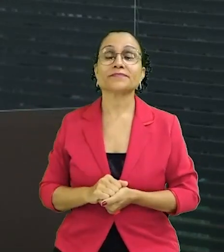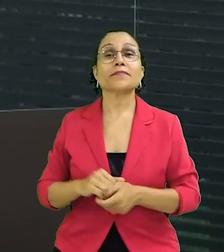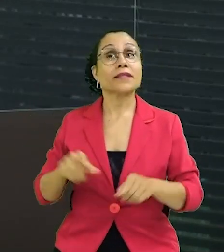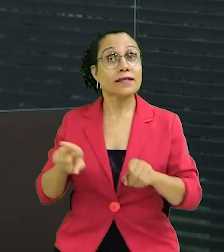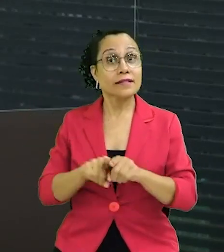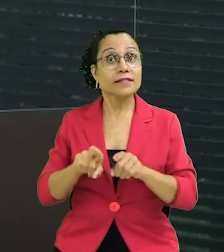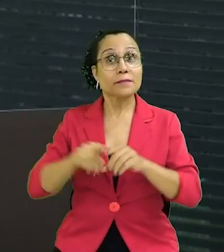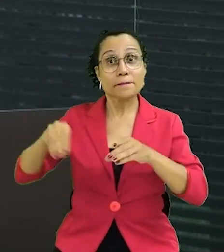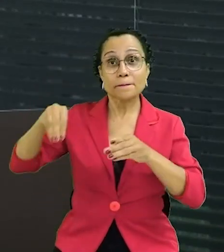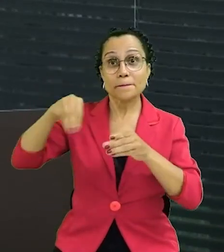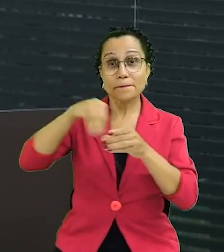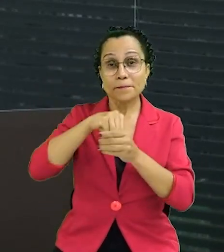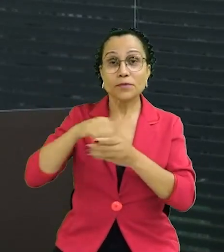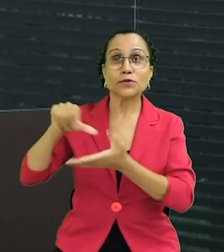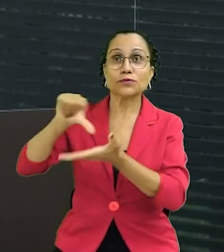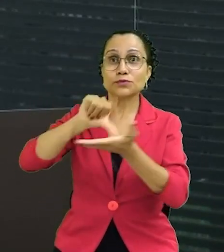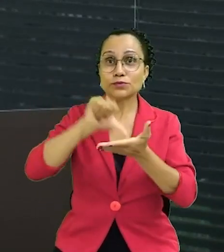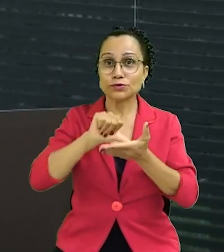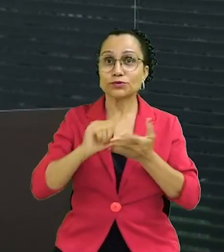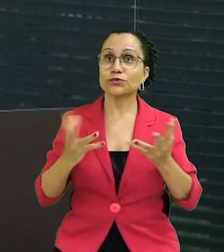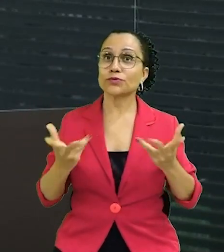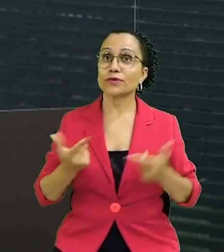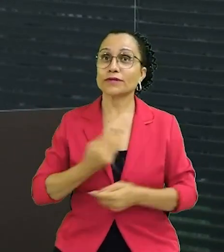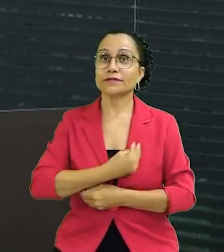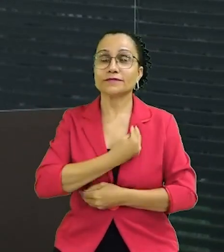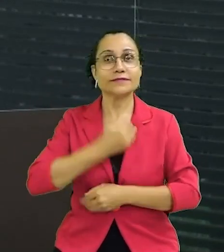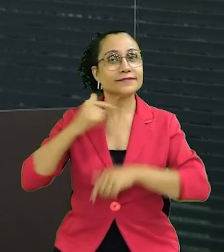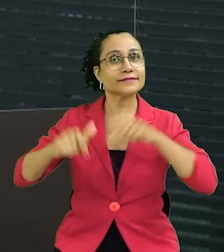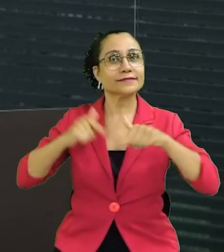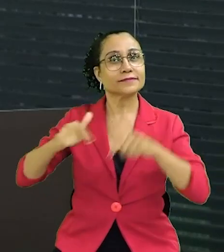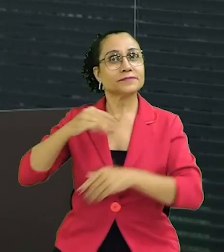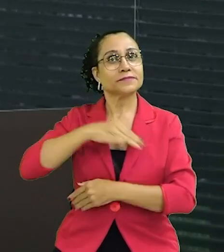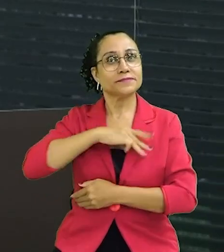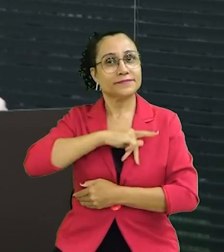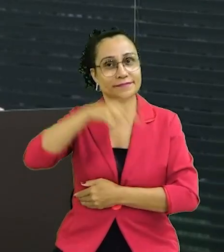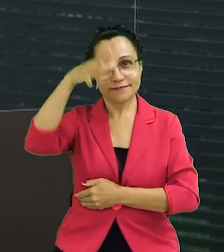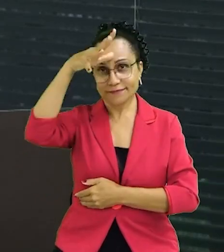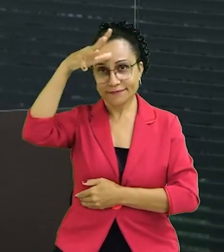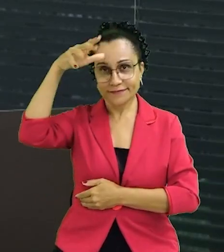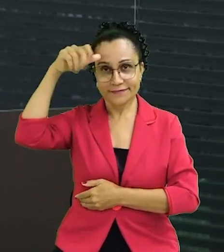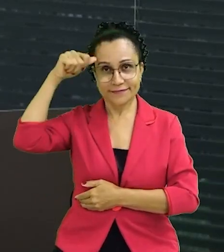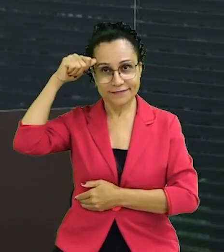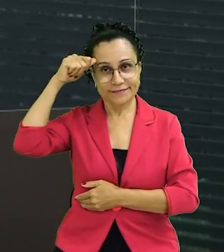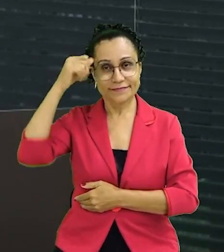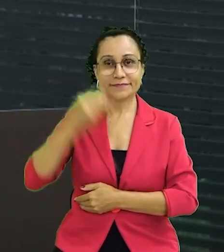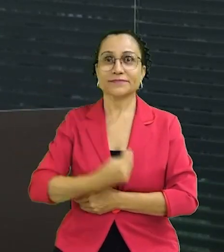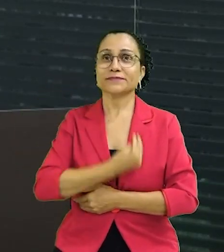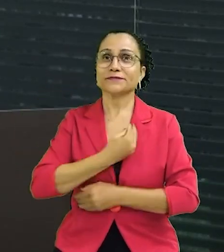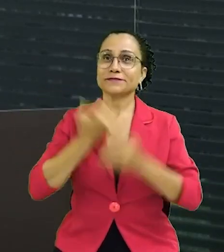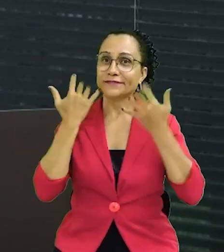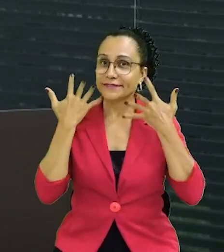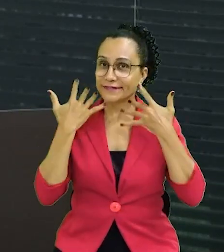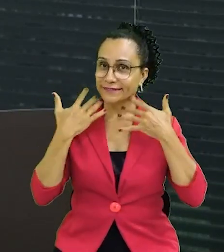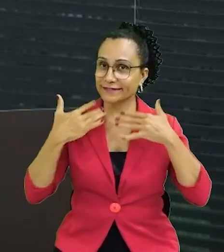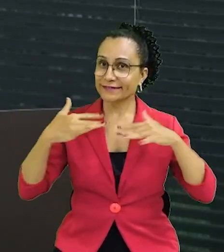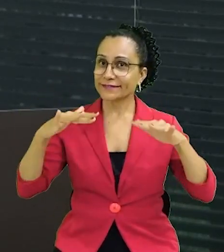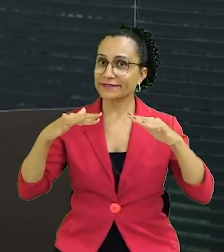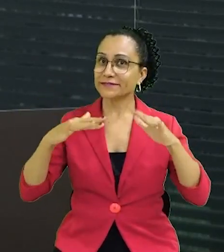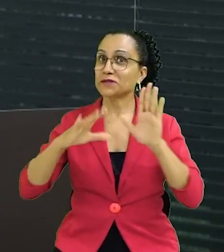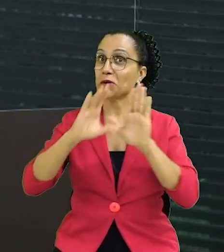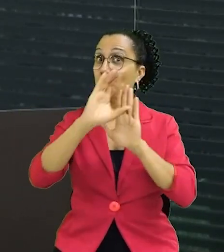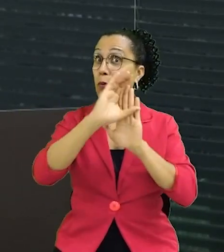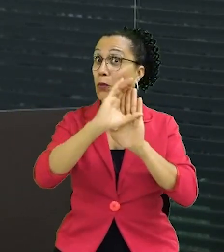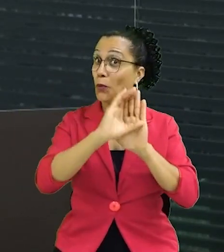e também integrante do Núcleo de Qualidade de Vida no Trabalho do Ministério Público de Mato Grosso, Vida Plena. Currículo